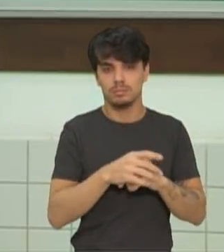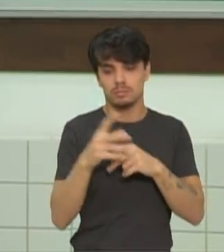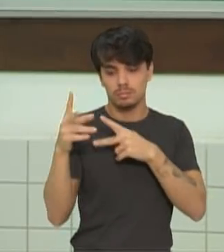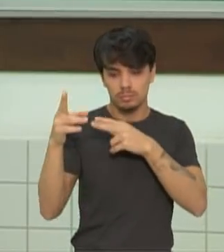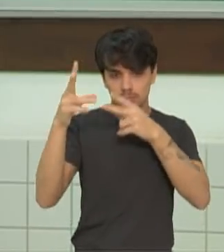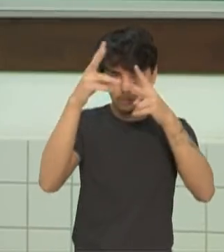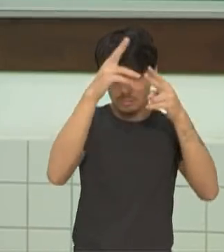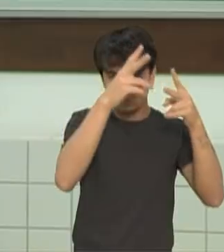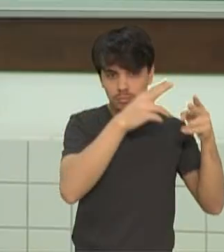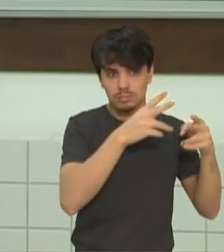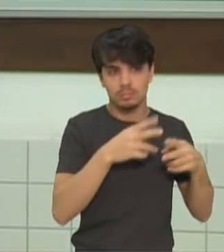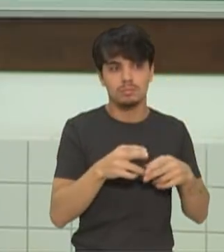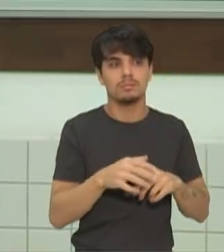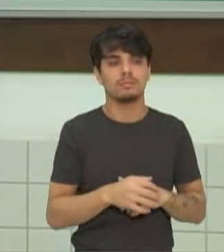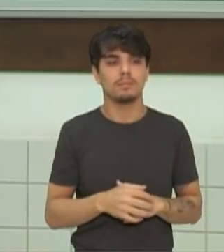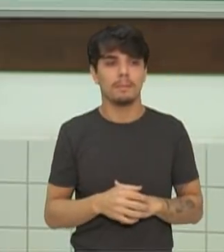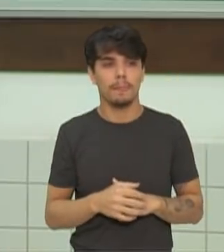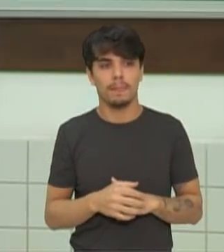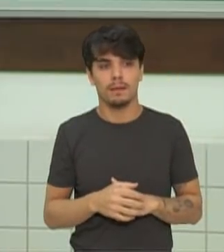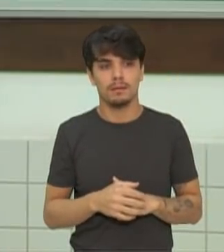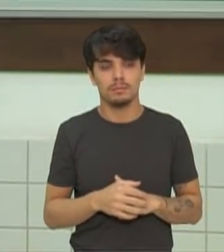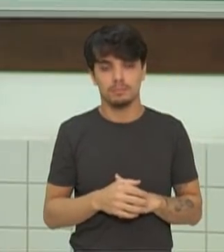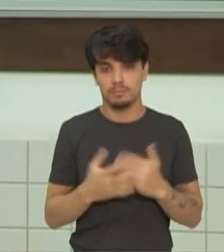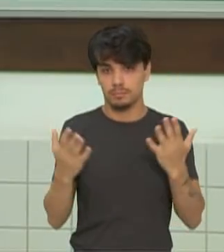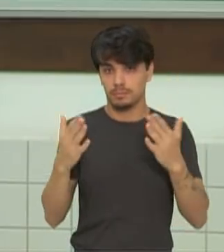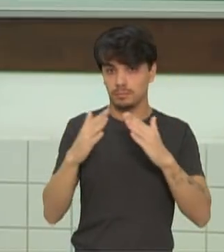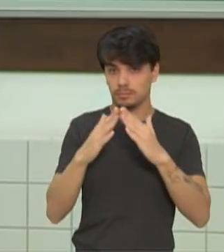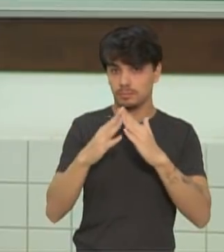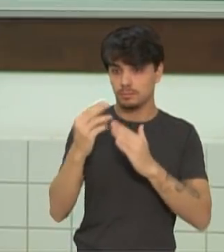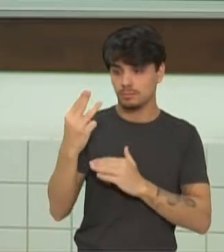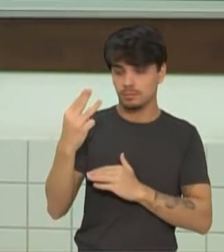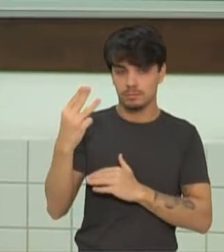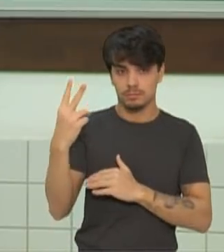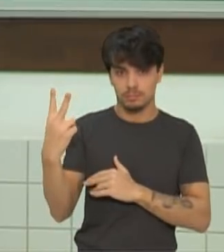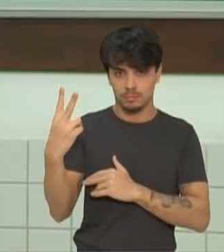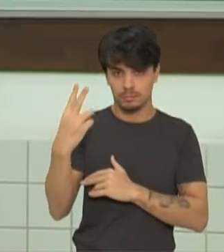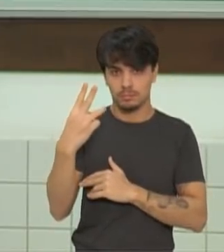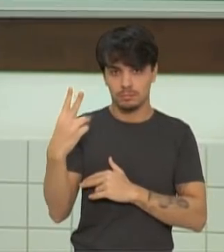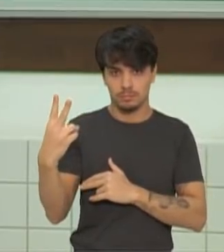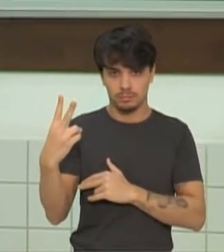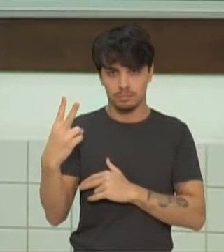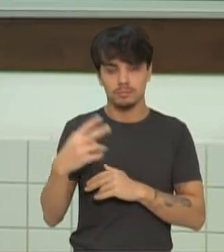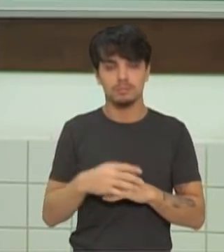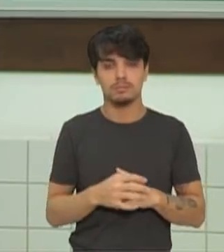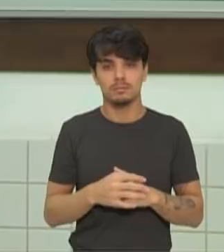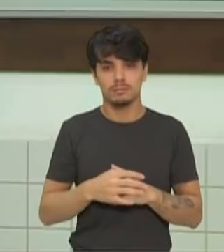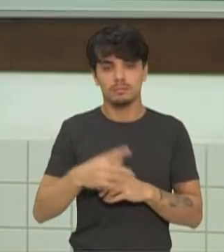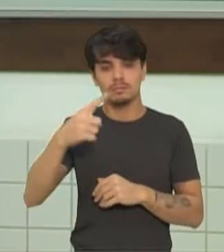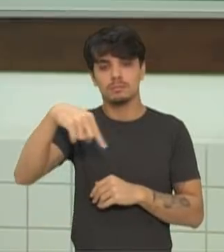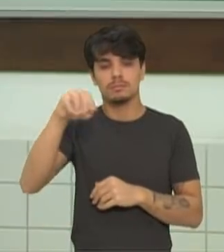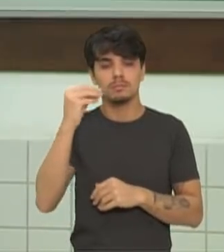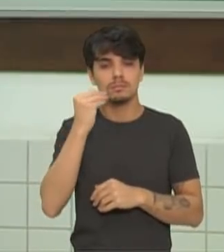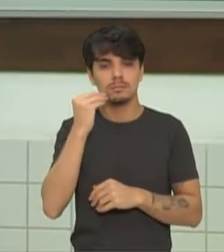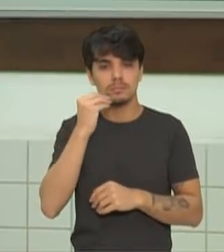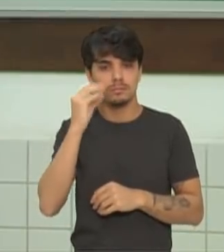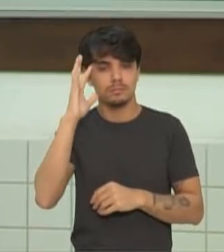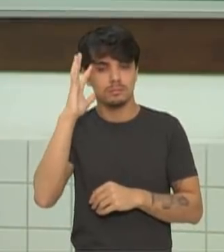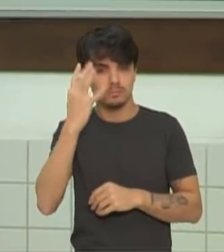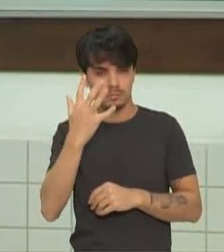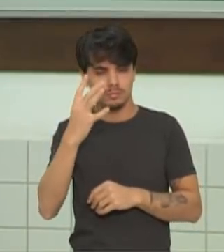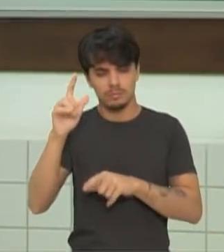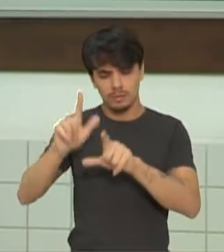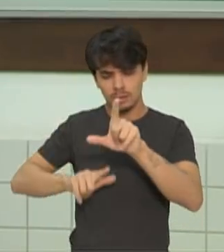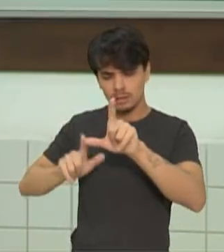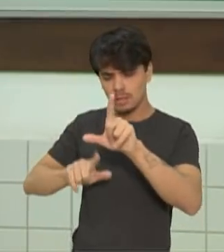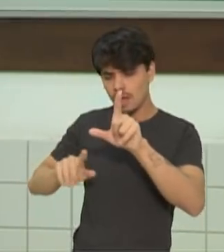igualar a da casa é 32 metros, certo? Então, tente resolver aí a letra B, como a gente